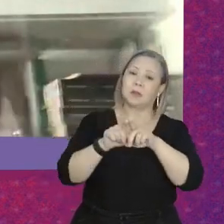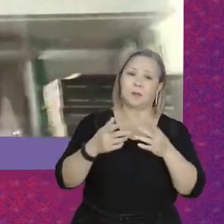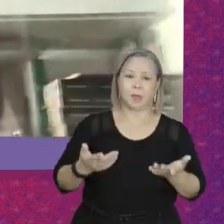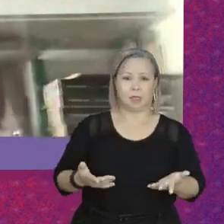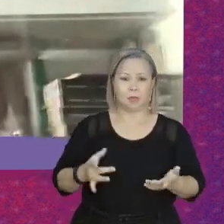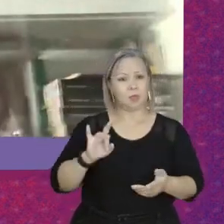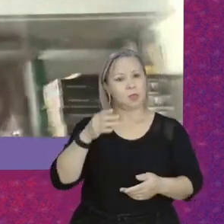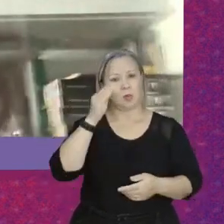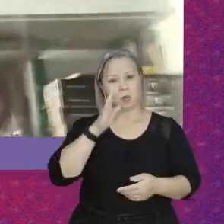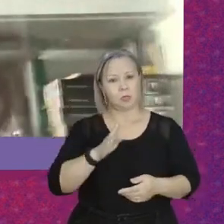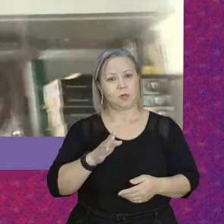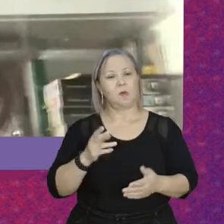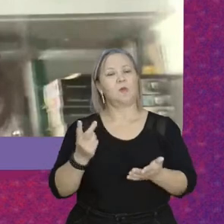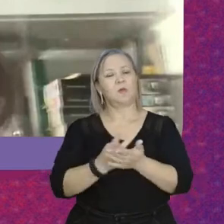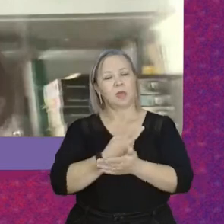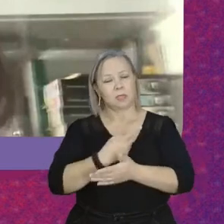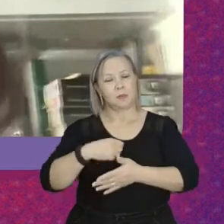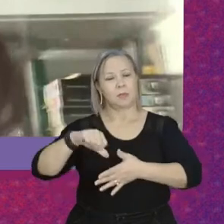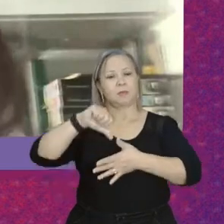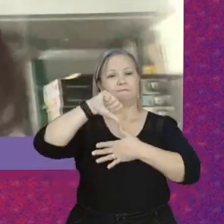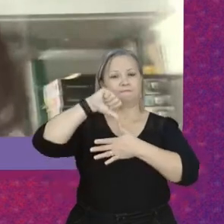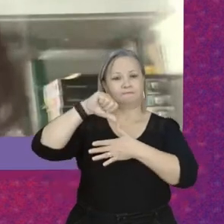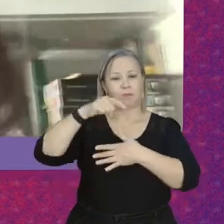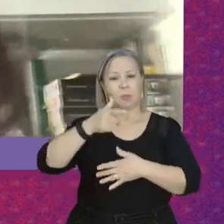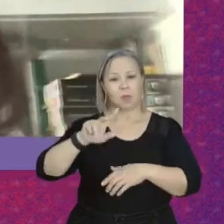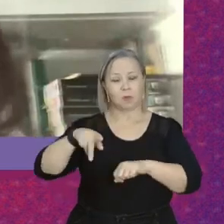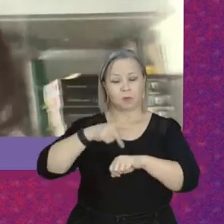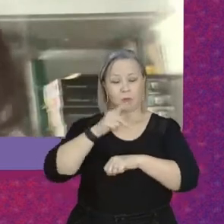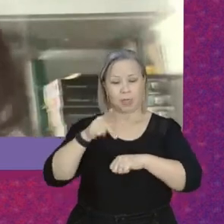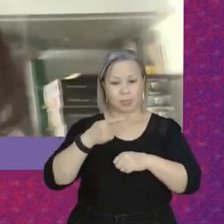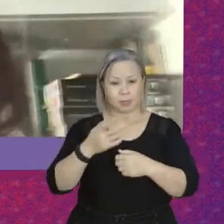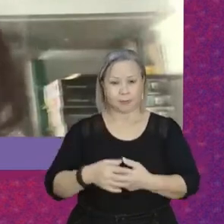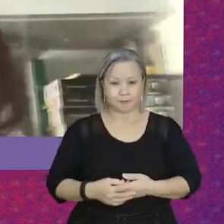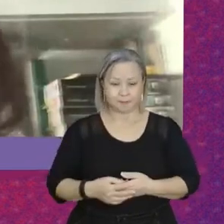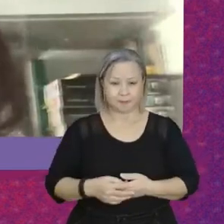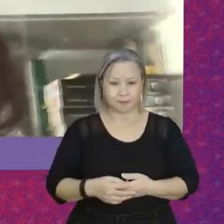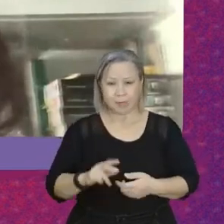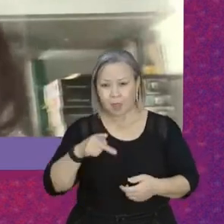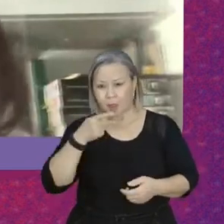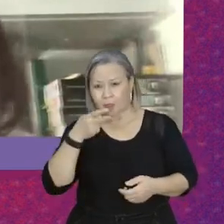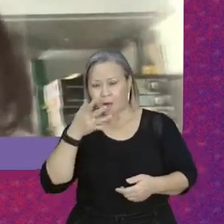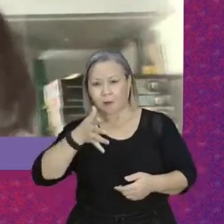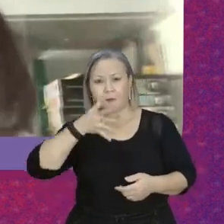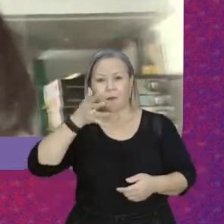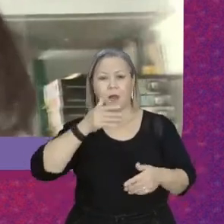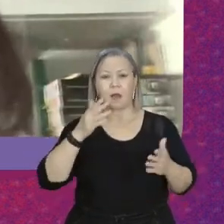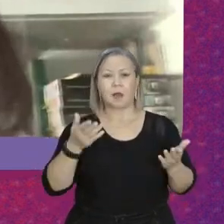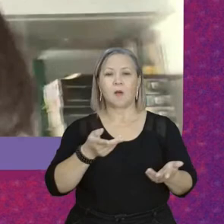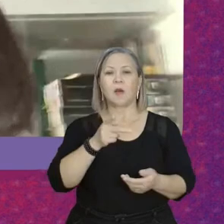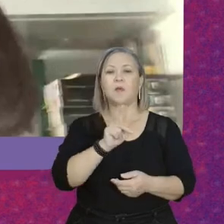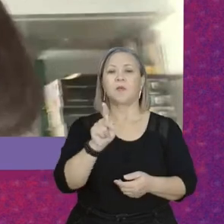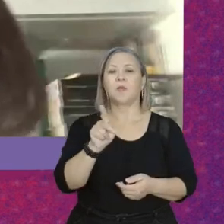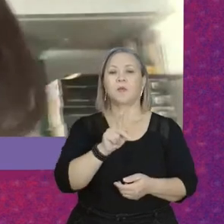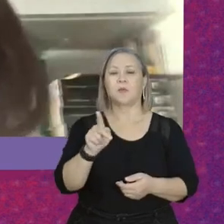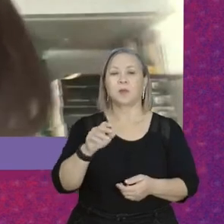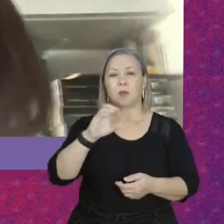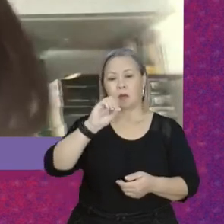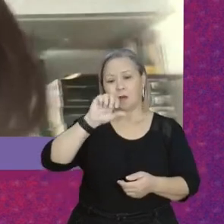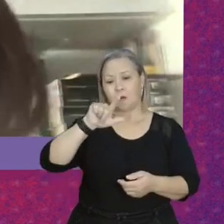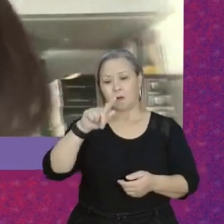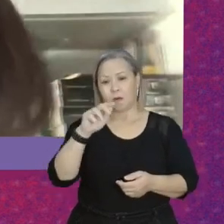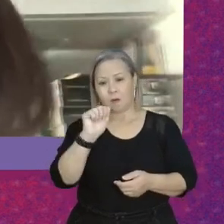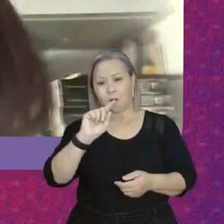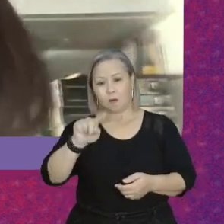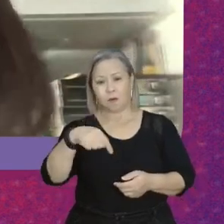só brasileiro. Eu chamo para falar, então, nesse momento, a nossa professora Olga, e